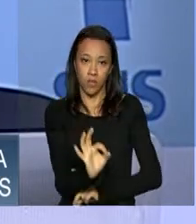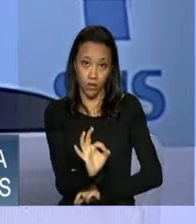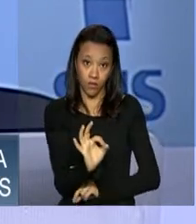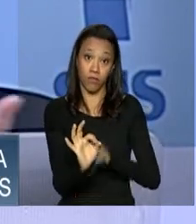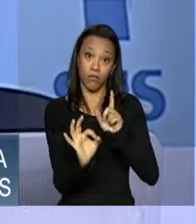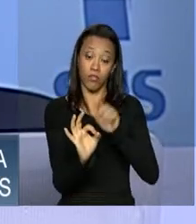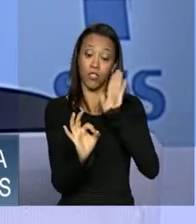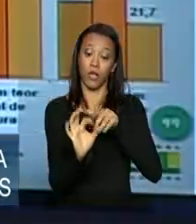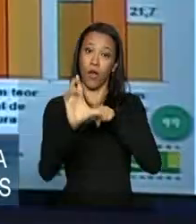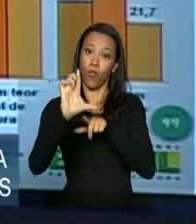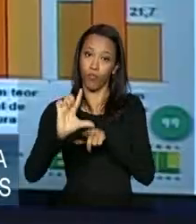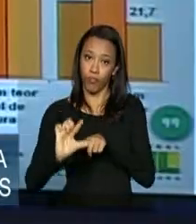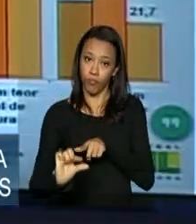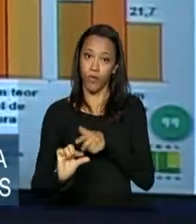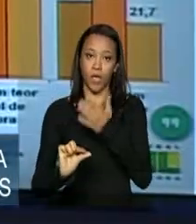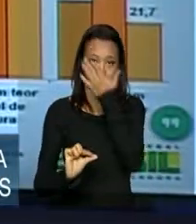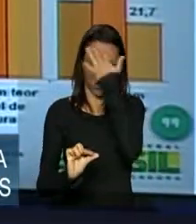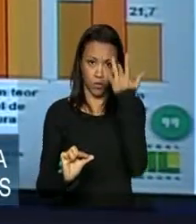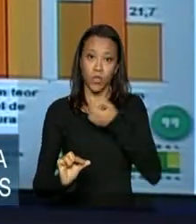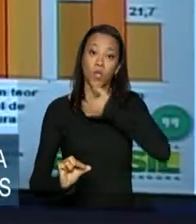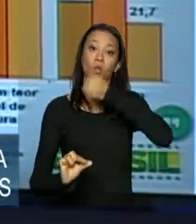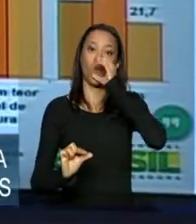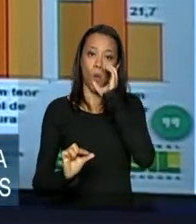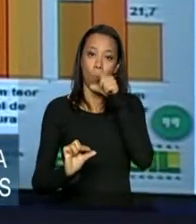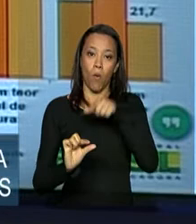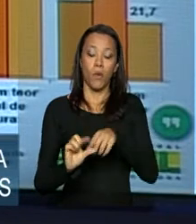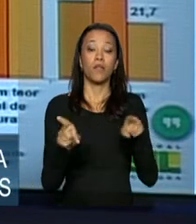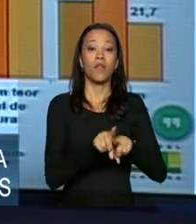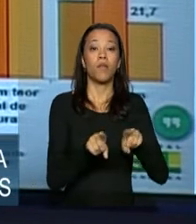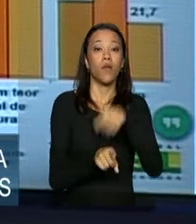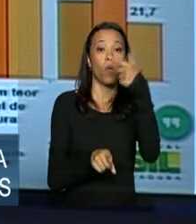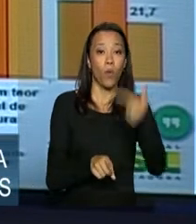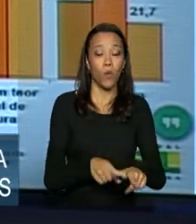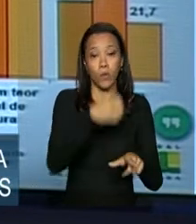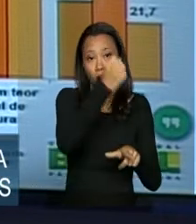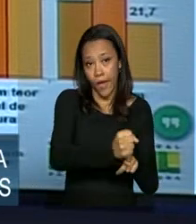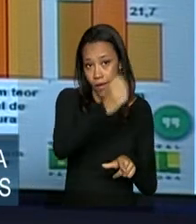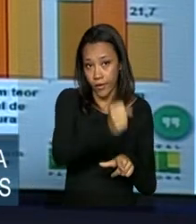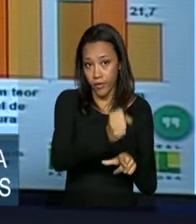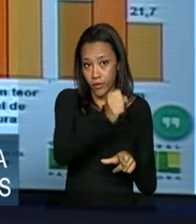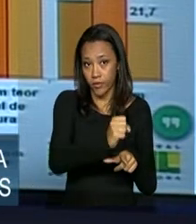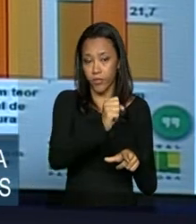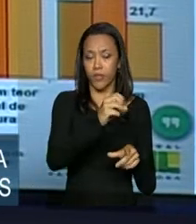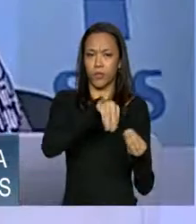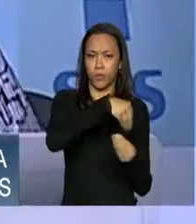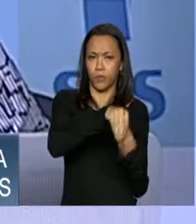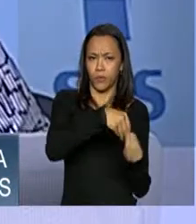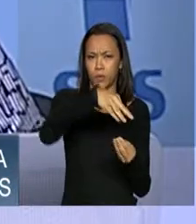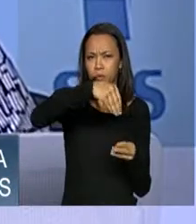queda. O consumo de leite com teor integral de gorduras,